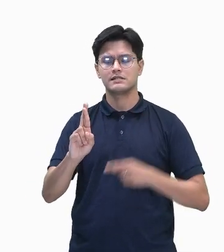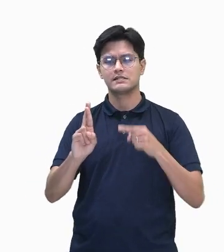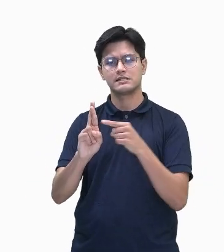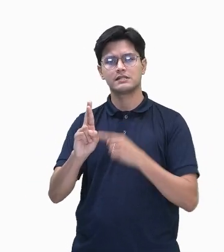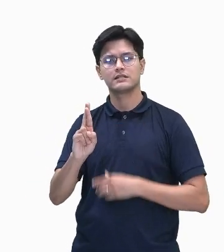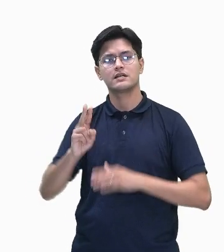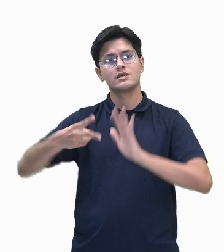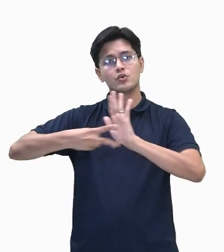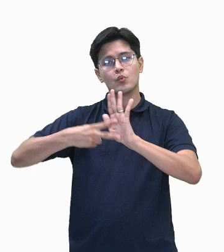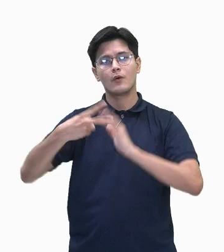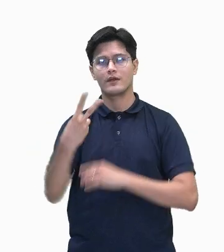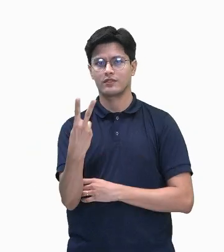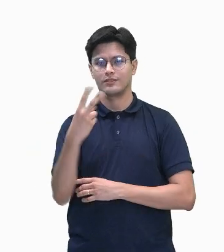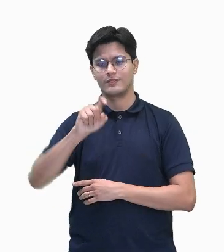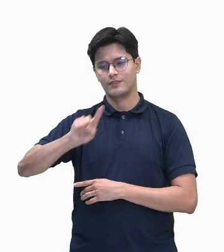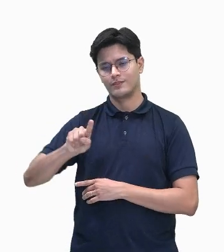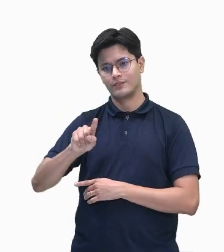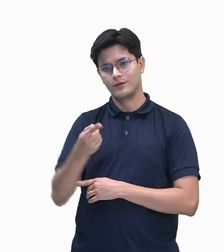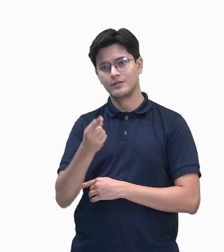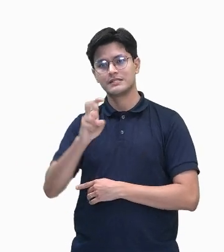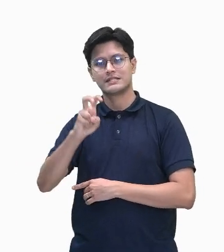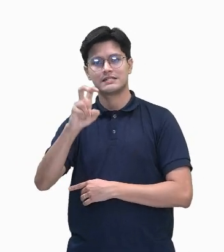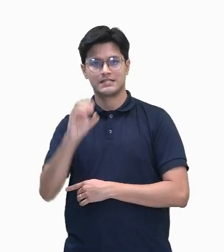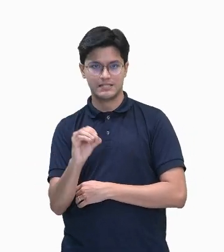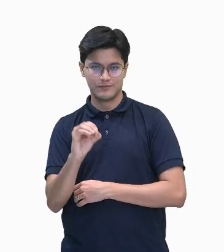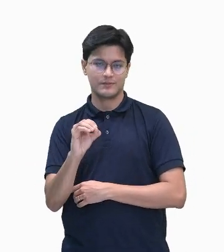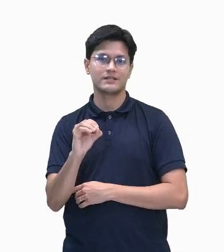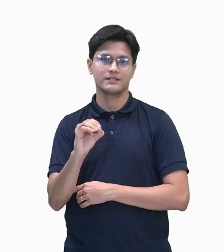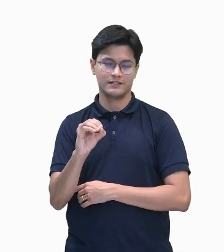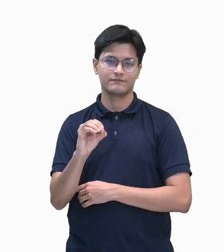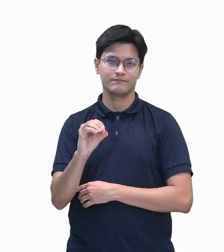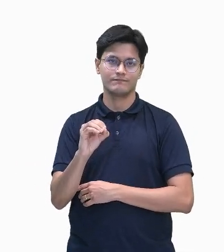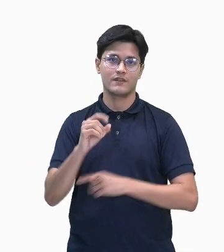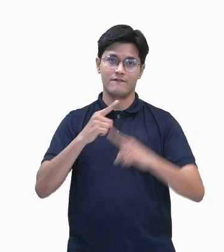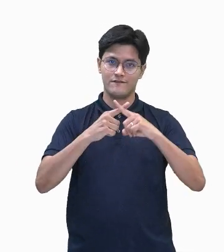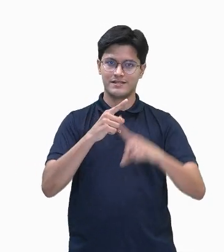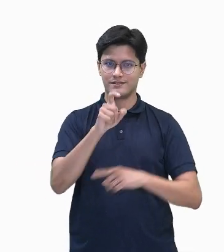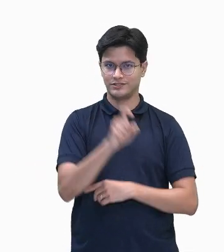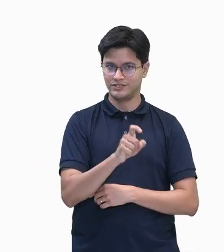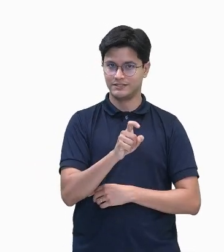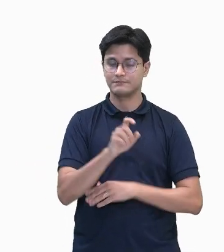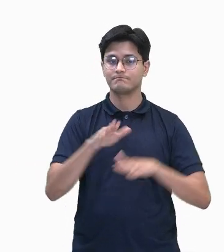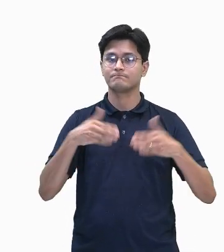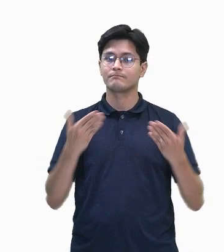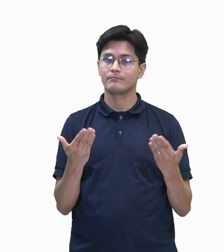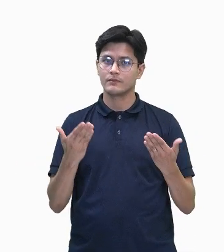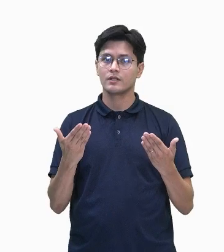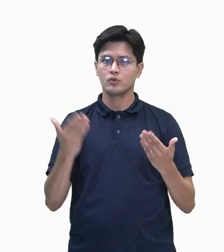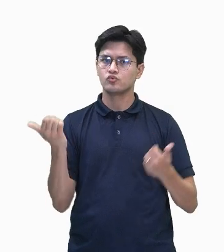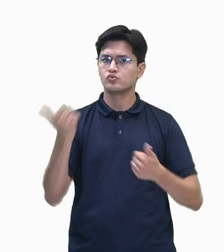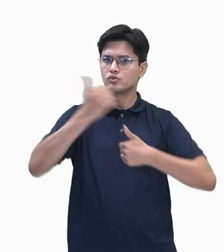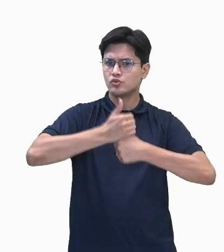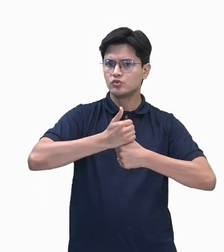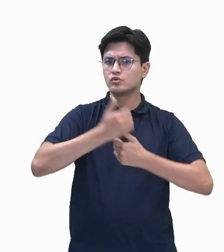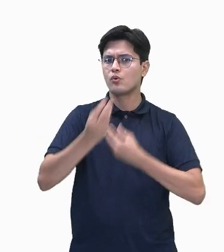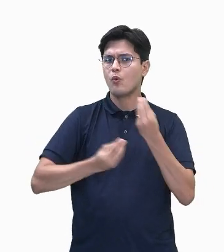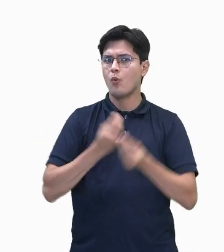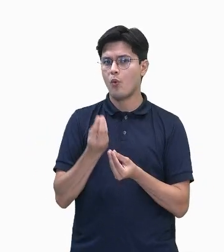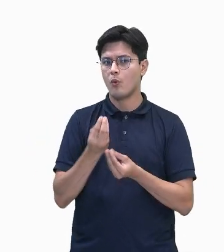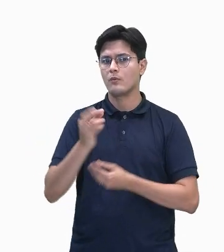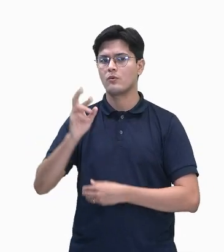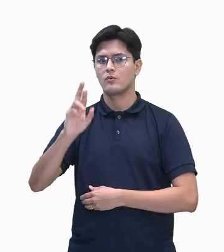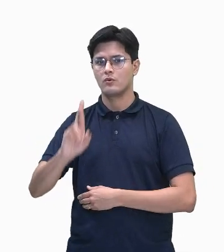a R$2,50 vezes X. Essa é a receita. Então, só substituímos aqui, ó. Receita igual